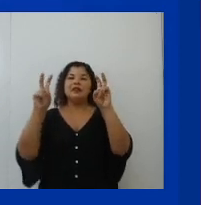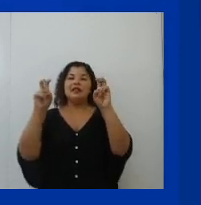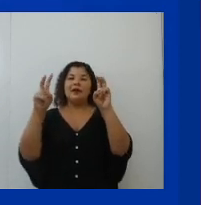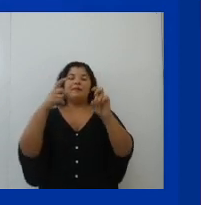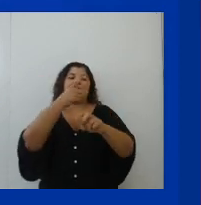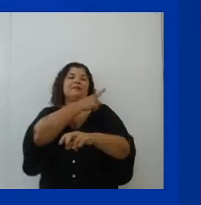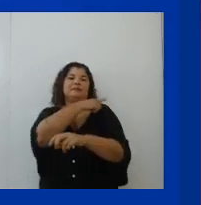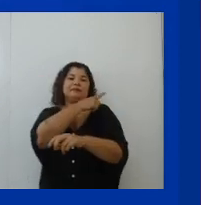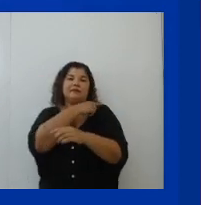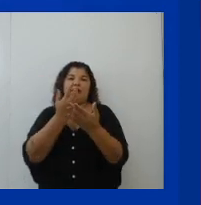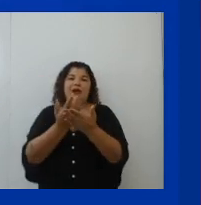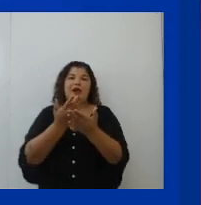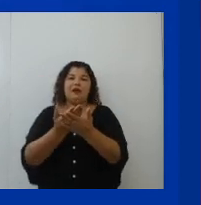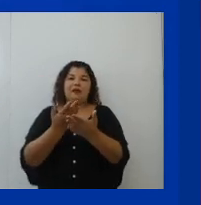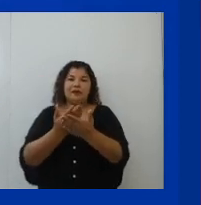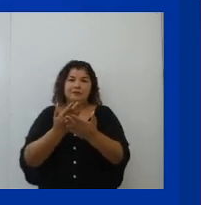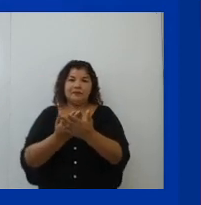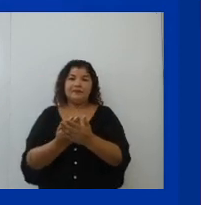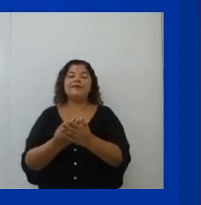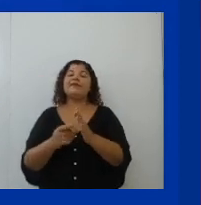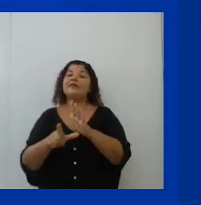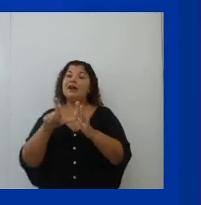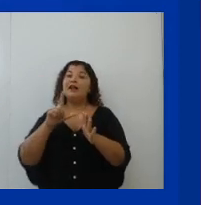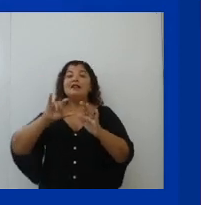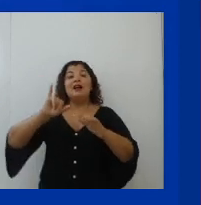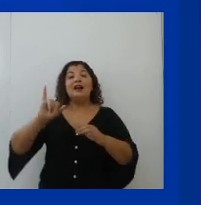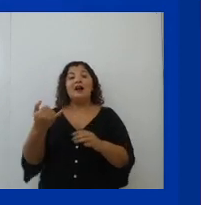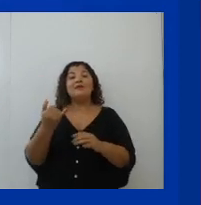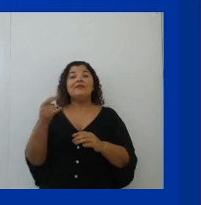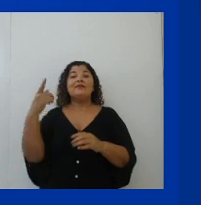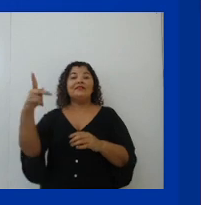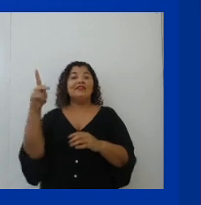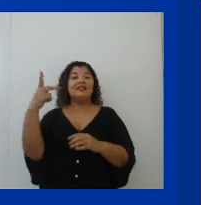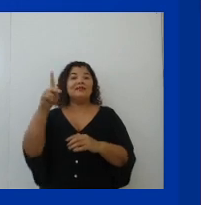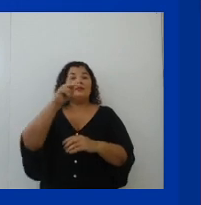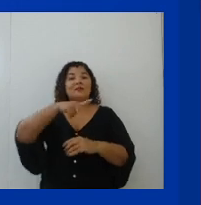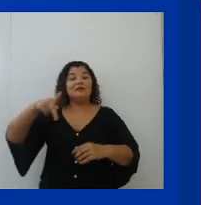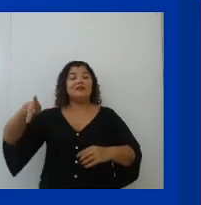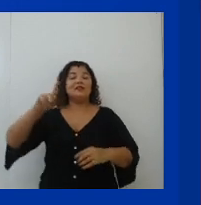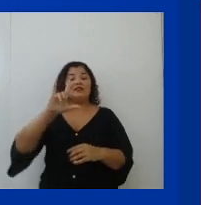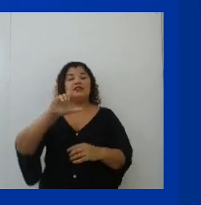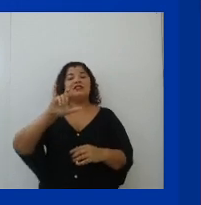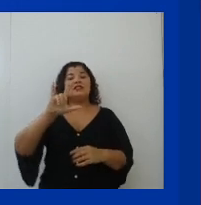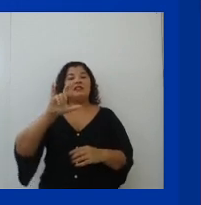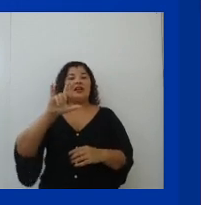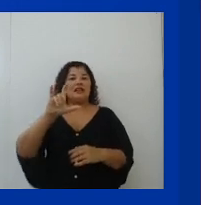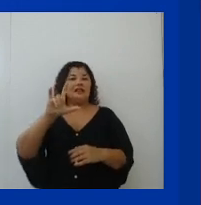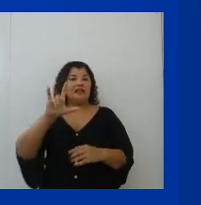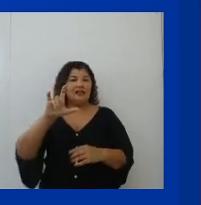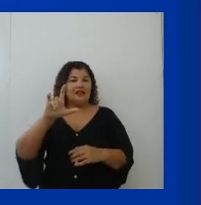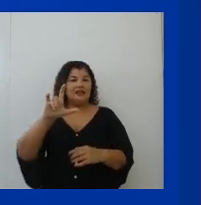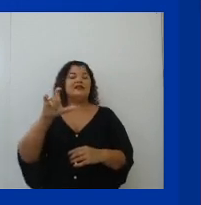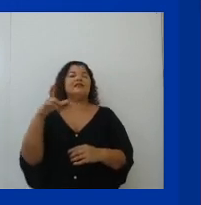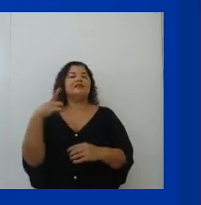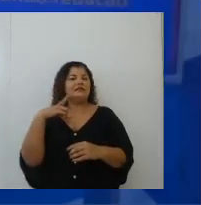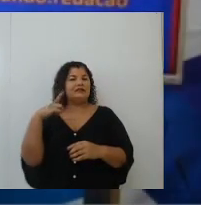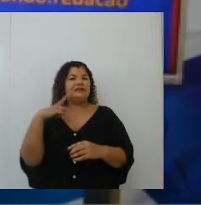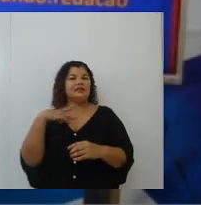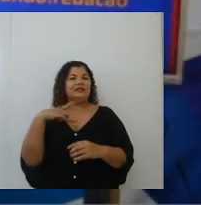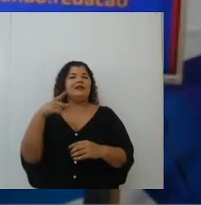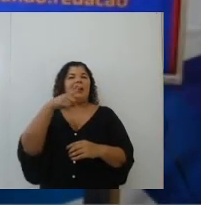primeiro ano. Antes de mais nada, vai lá no meu Instagram, tá? Eu tô respondendo a todas as mensagens, demoro, mas respondo.